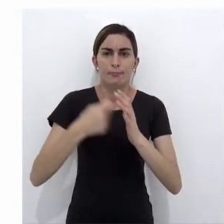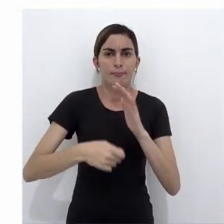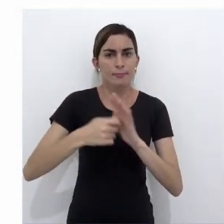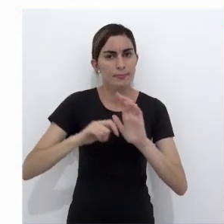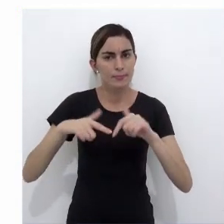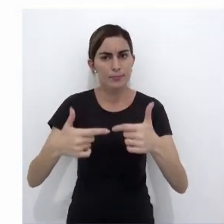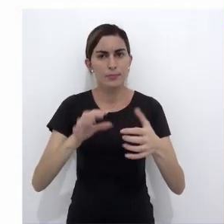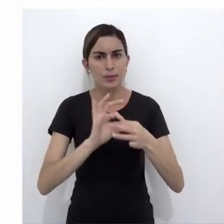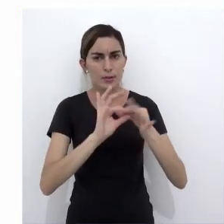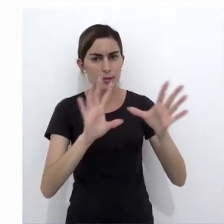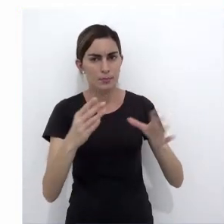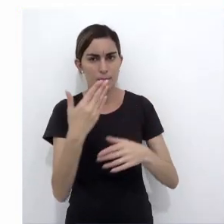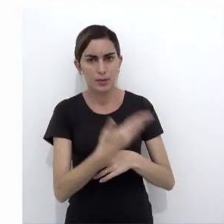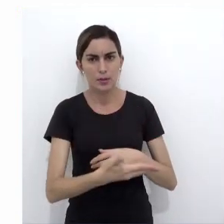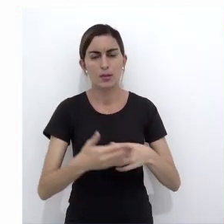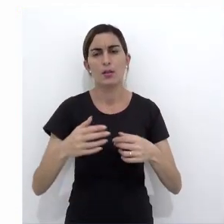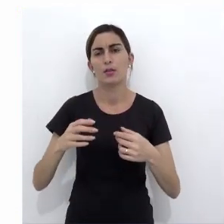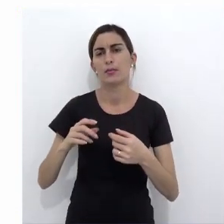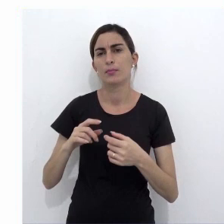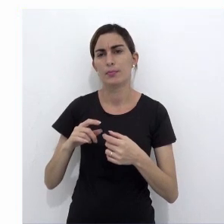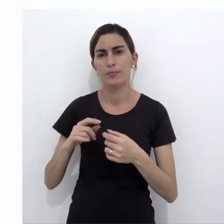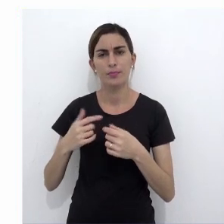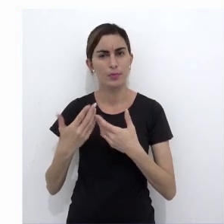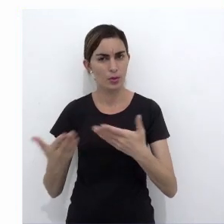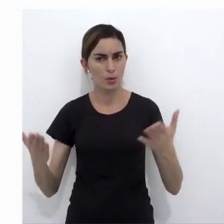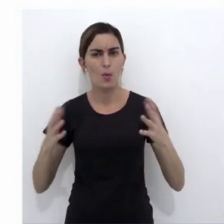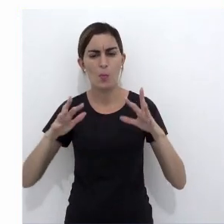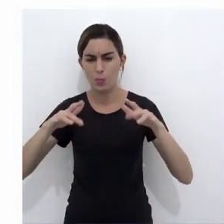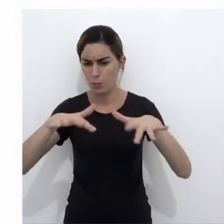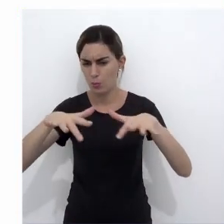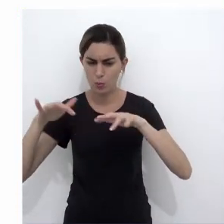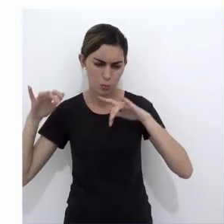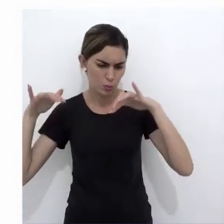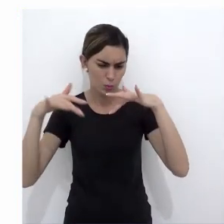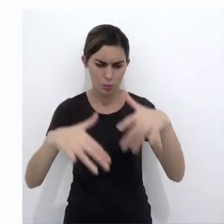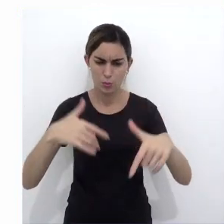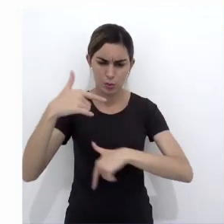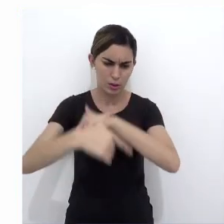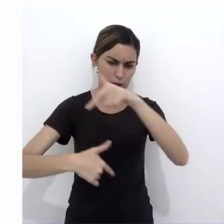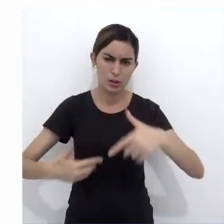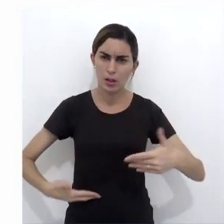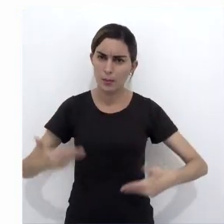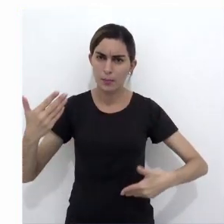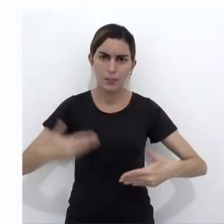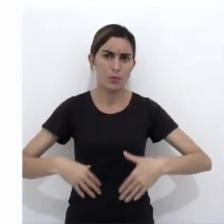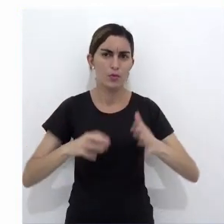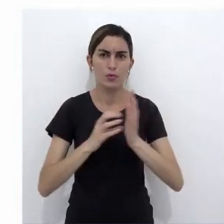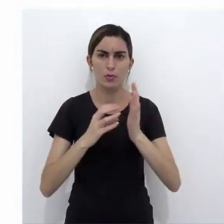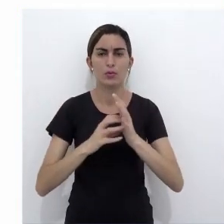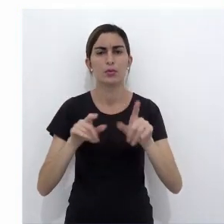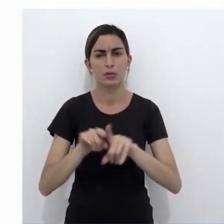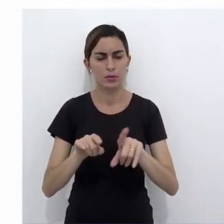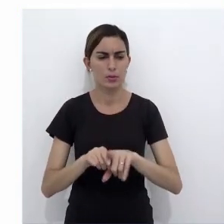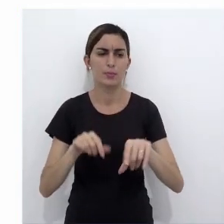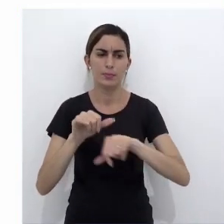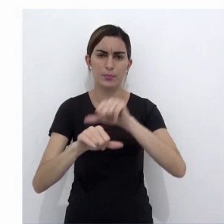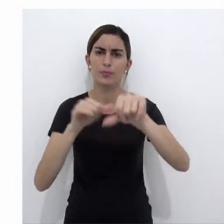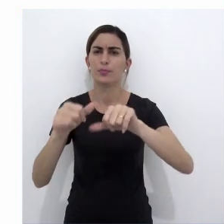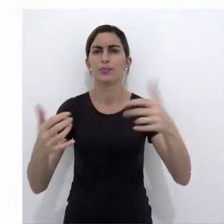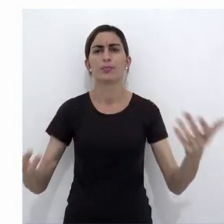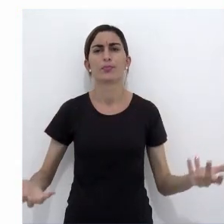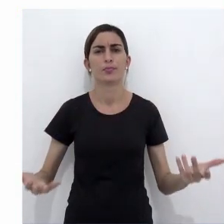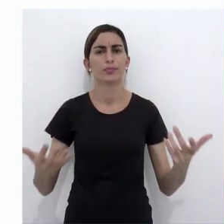para o liberal mudava para o conservador, uma multidão de funcionários também era modificada,